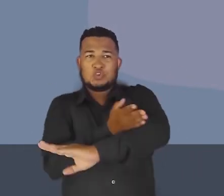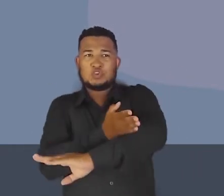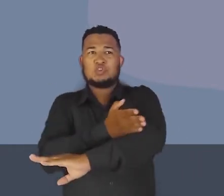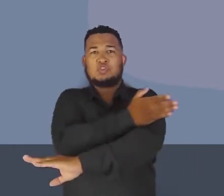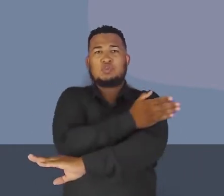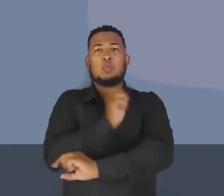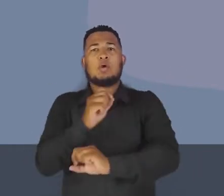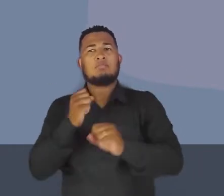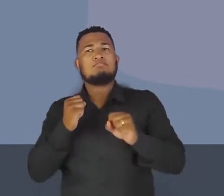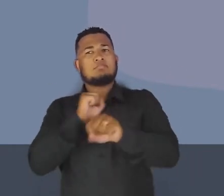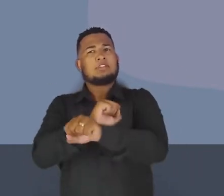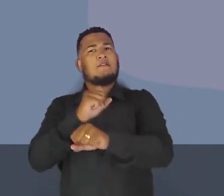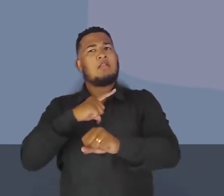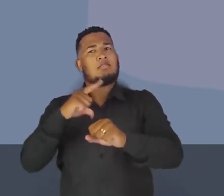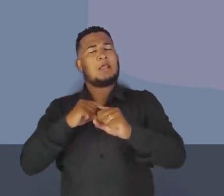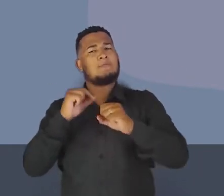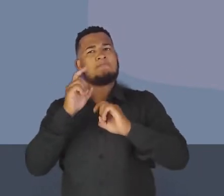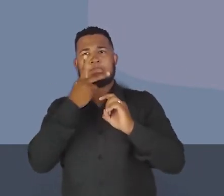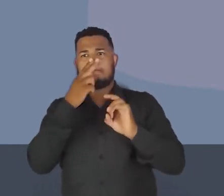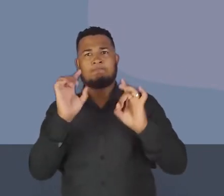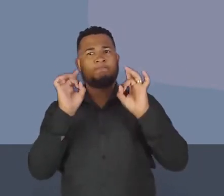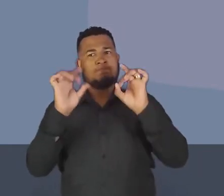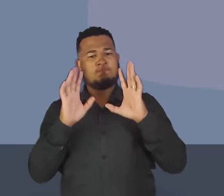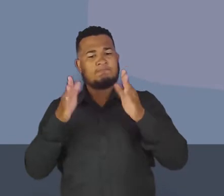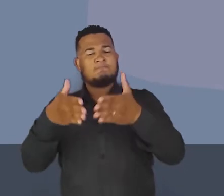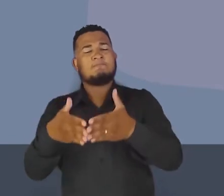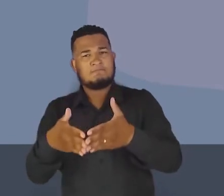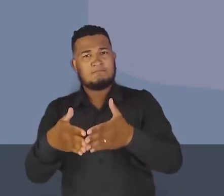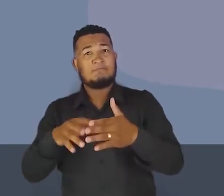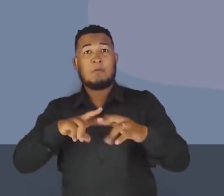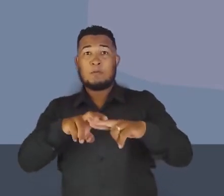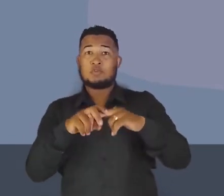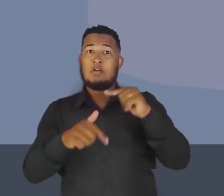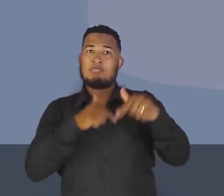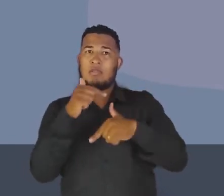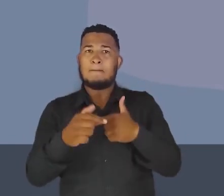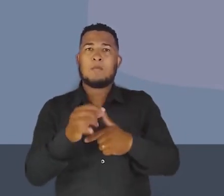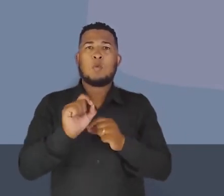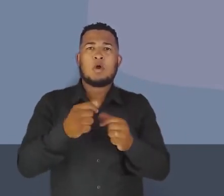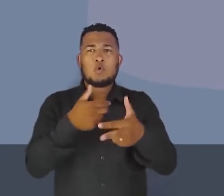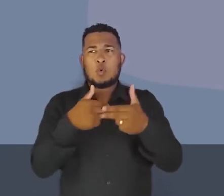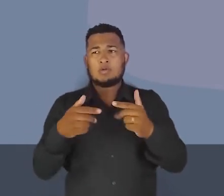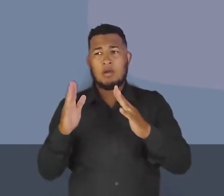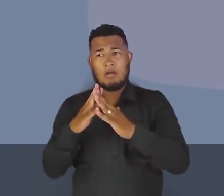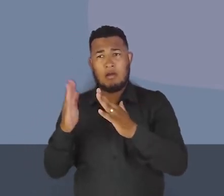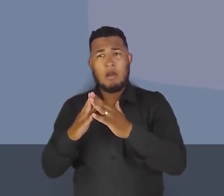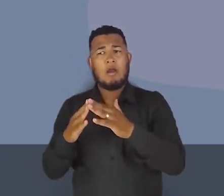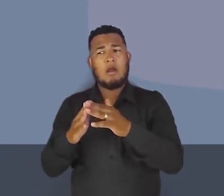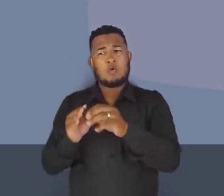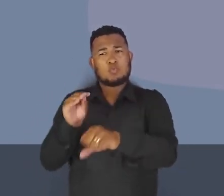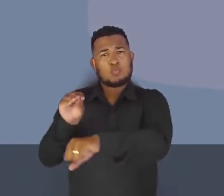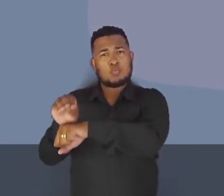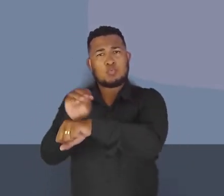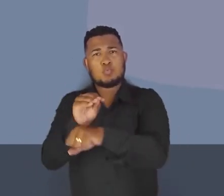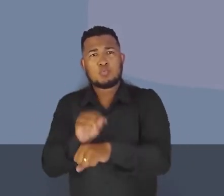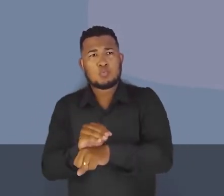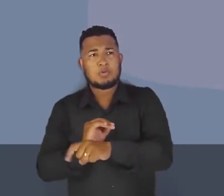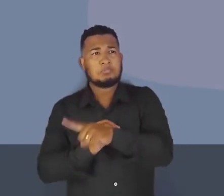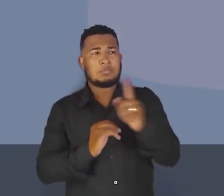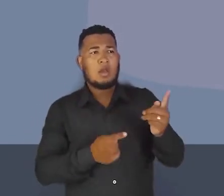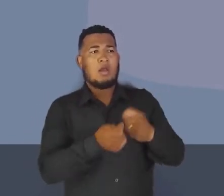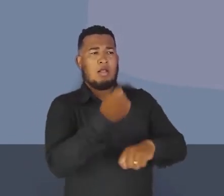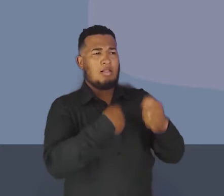era mais especializado. Então ele trabalhava desde atividades domésticas até administração